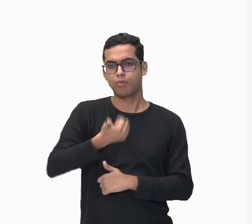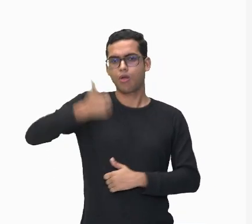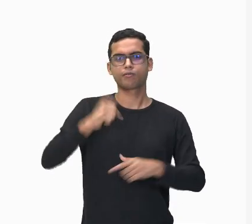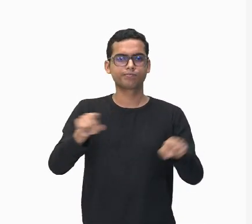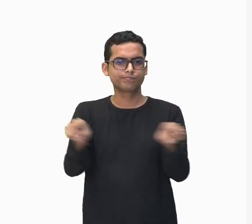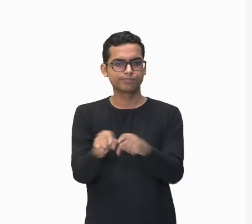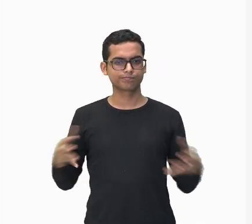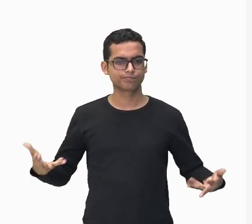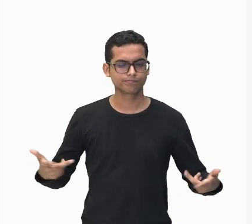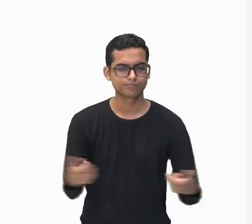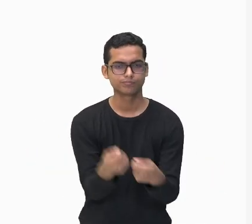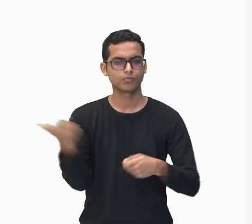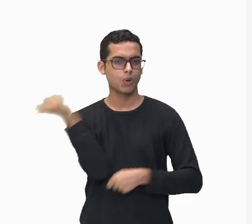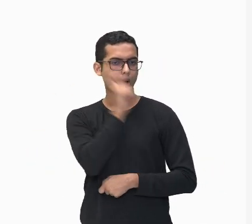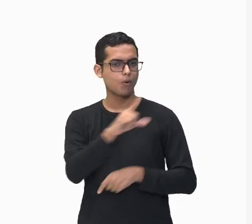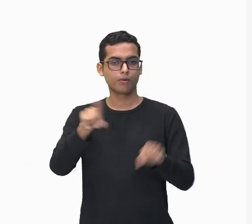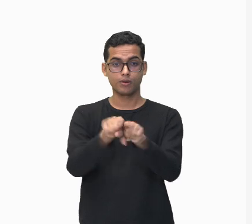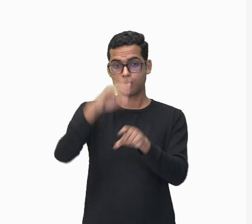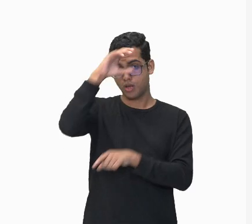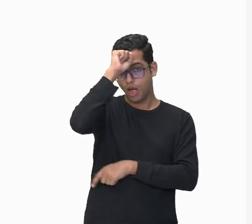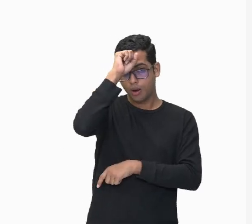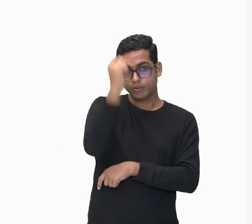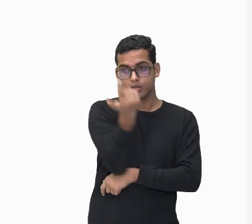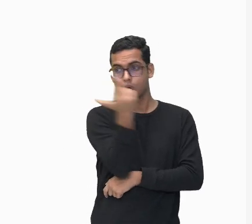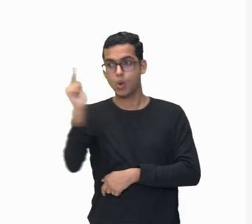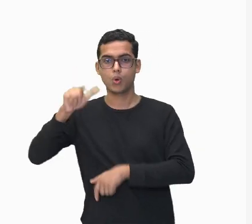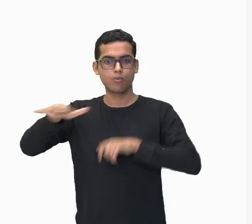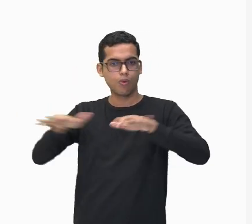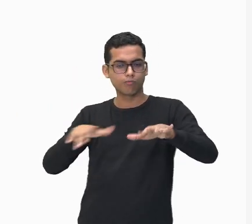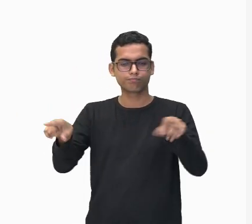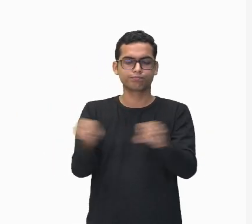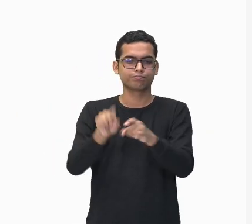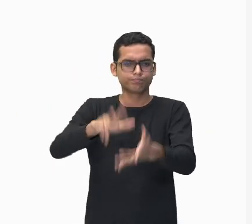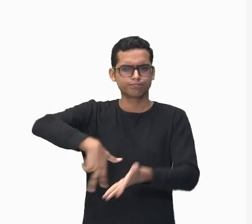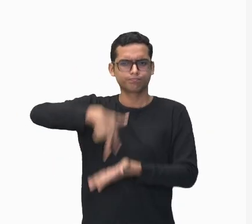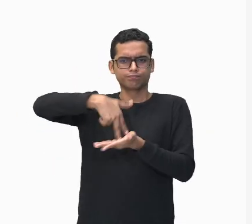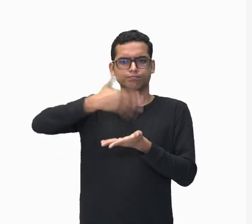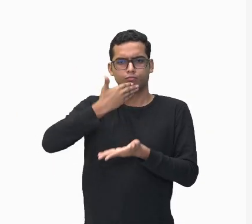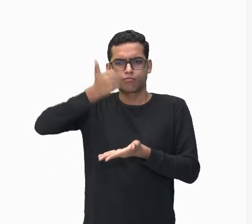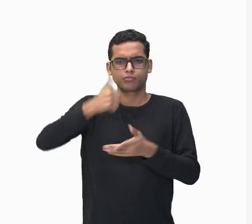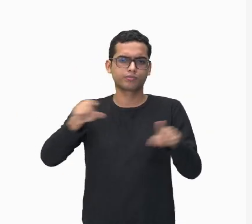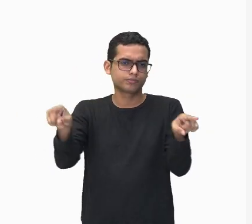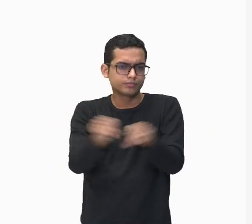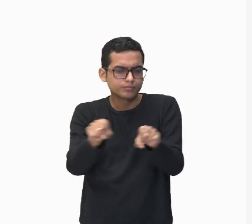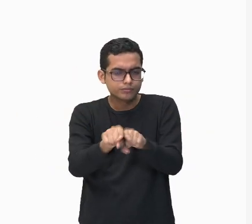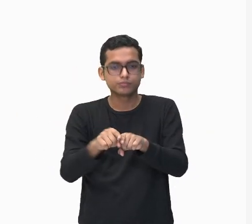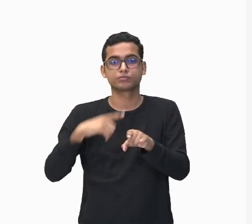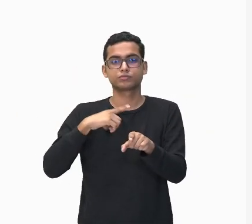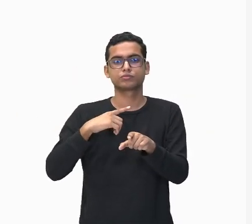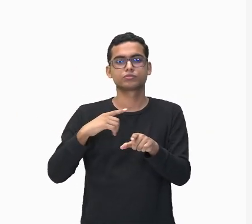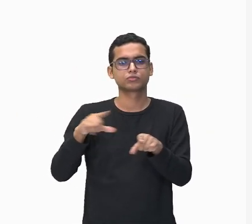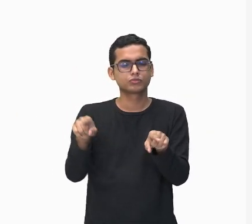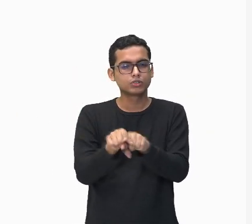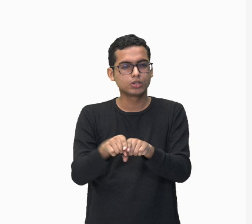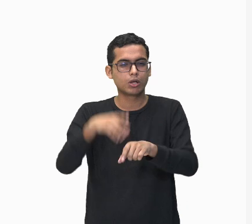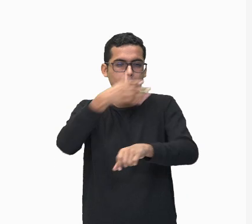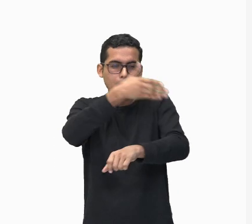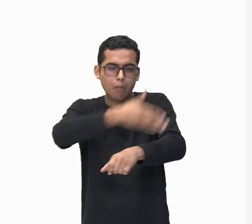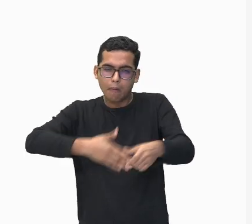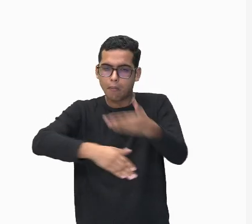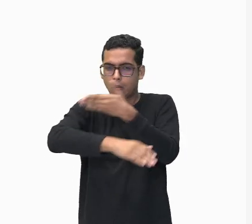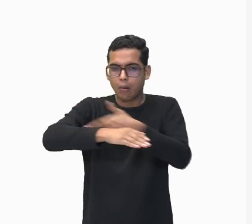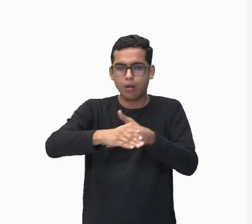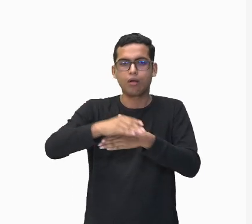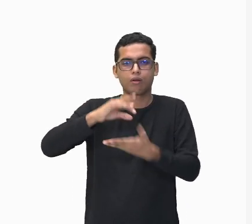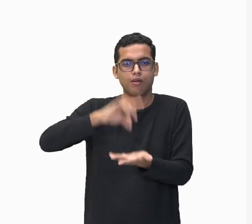para aprender a executar outros movimentos, melhora a postura, previne lesões esportivas e dores musculares após o